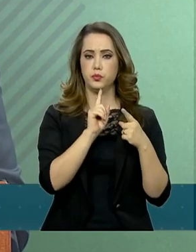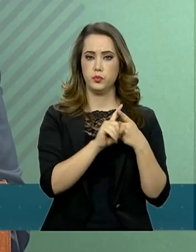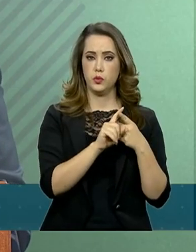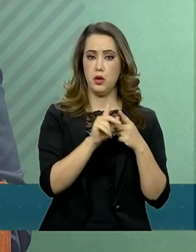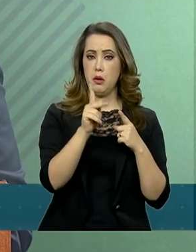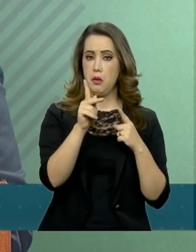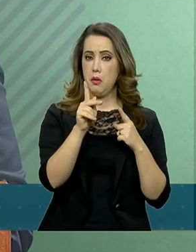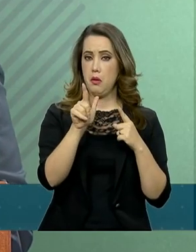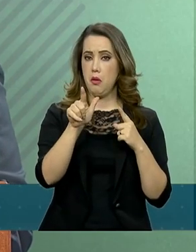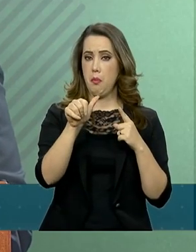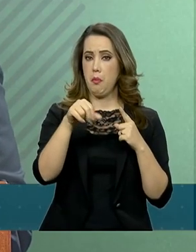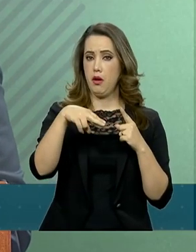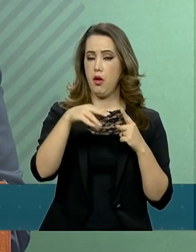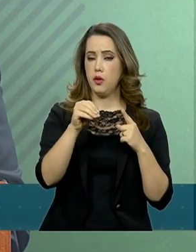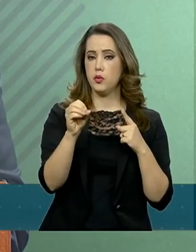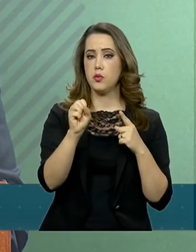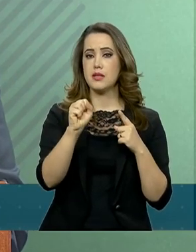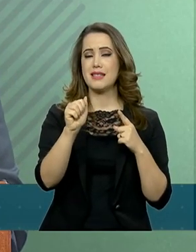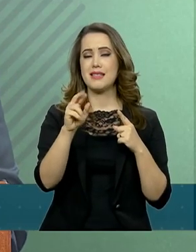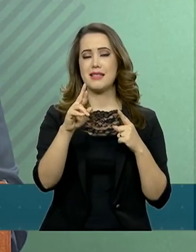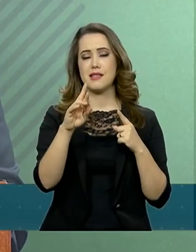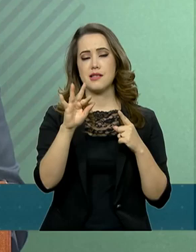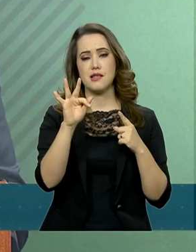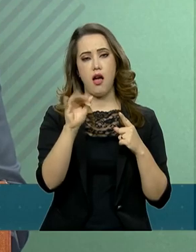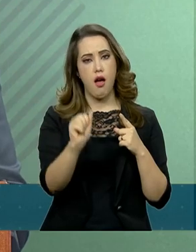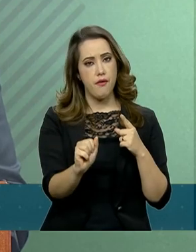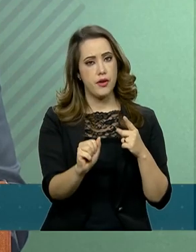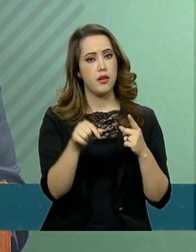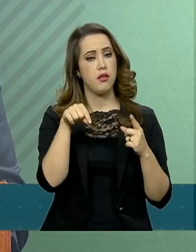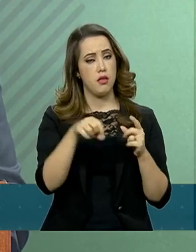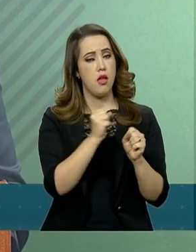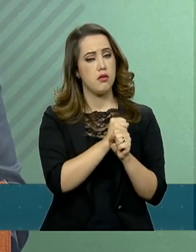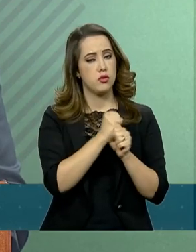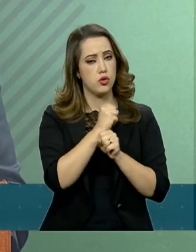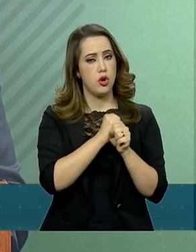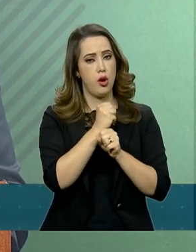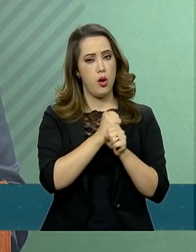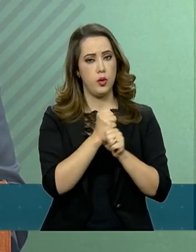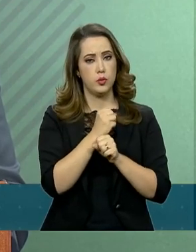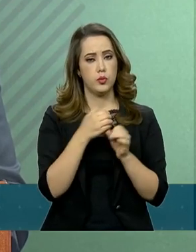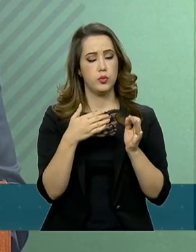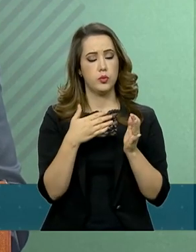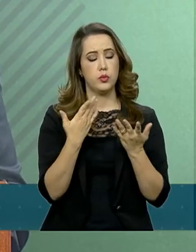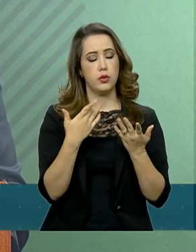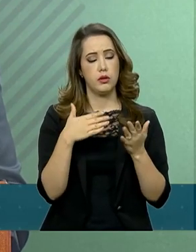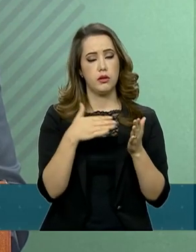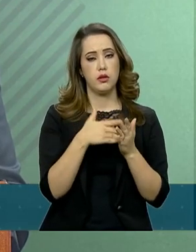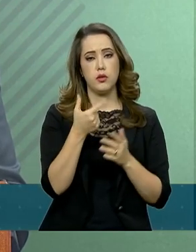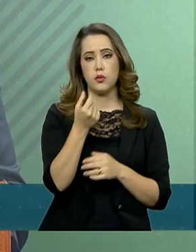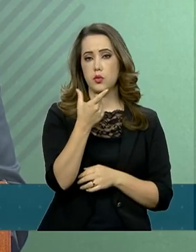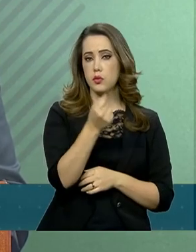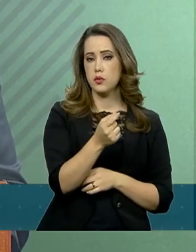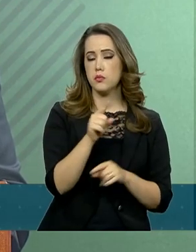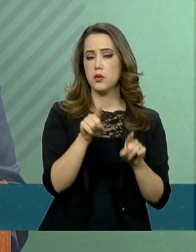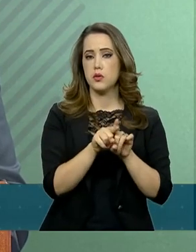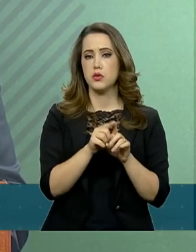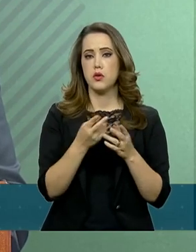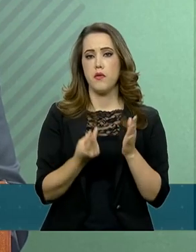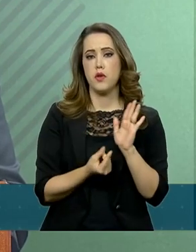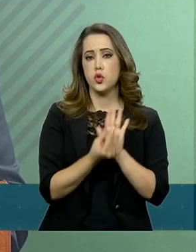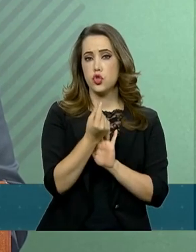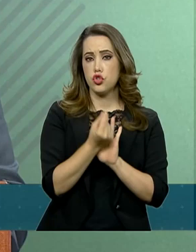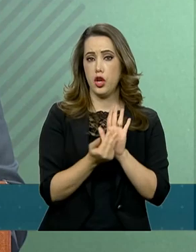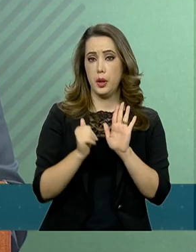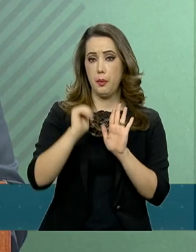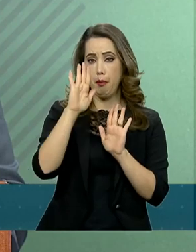safra 2019 2020 prevê mais recursos e oportunidades para os pequenos